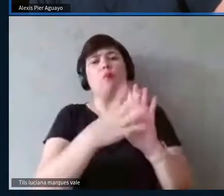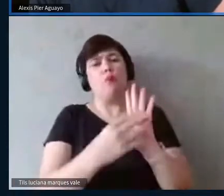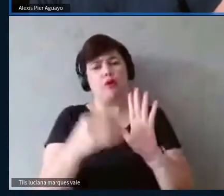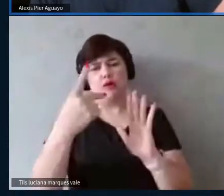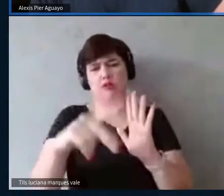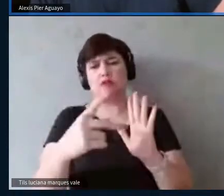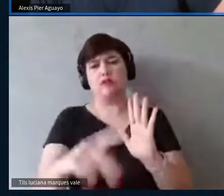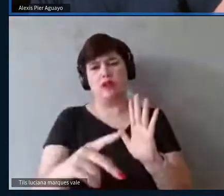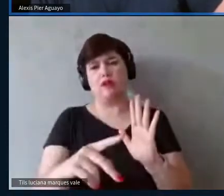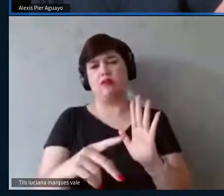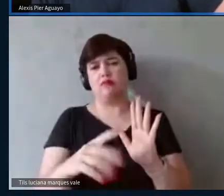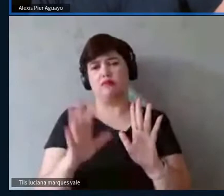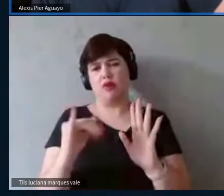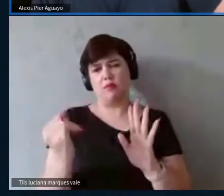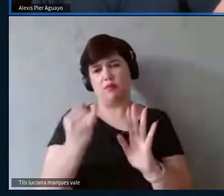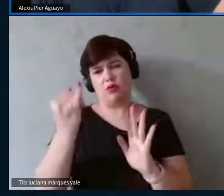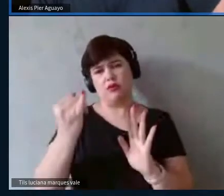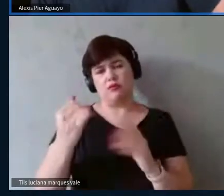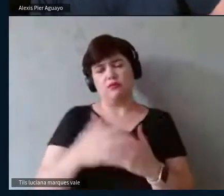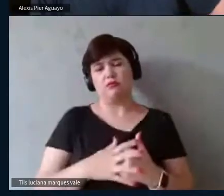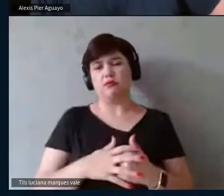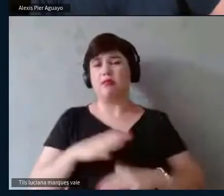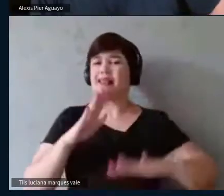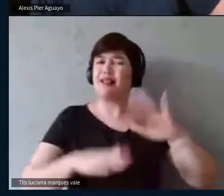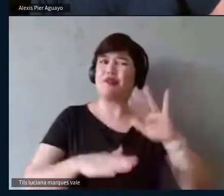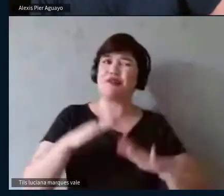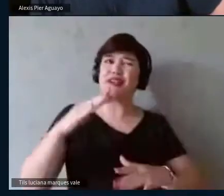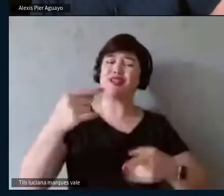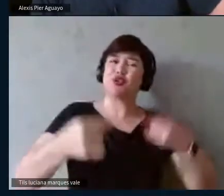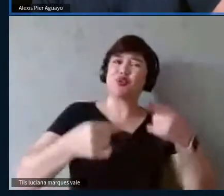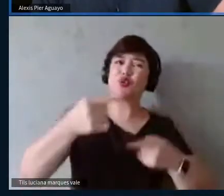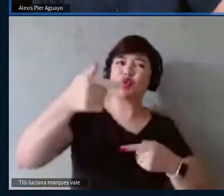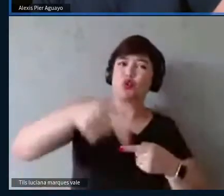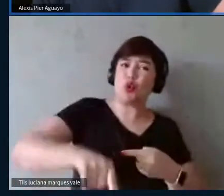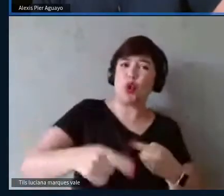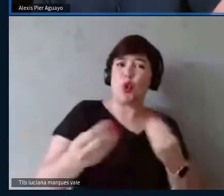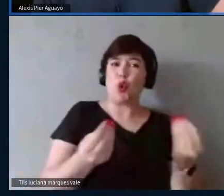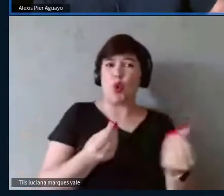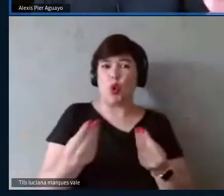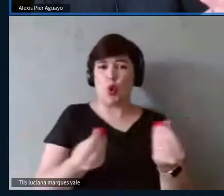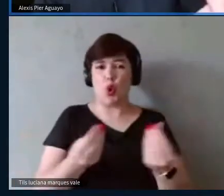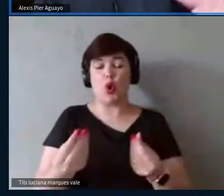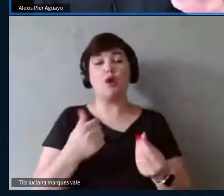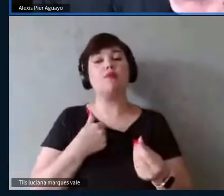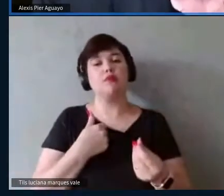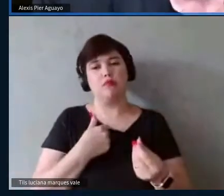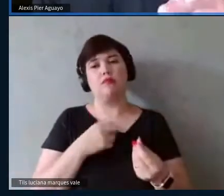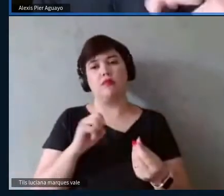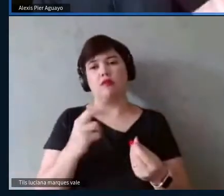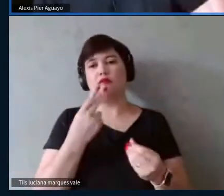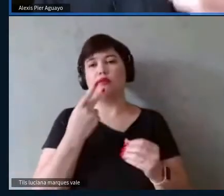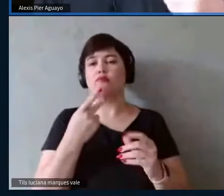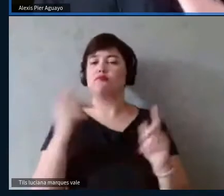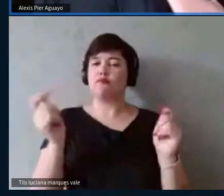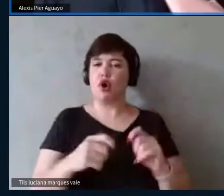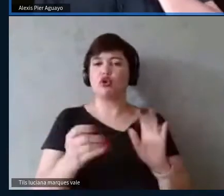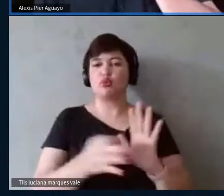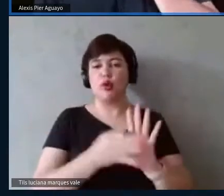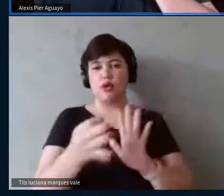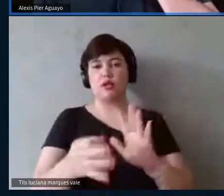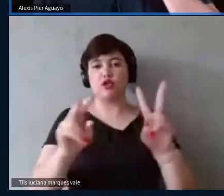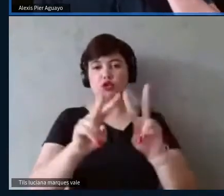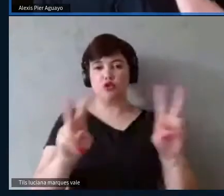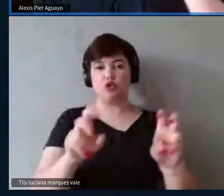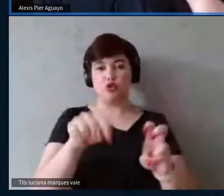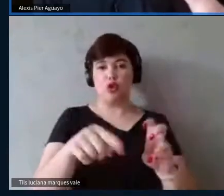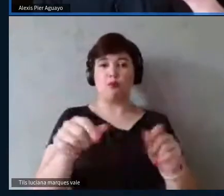Mas é necessário. Não, mas é necessário. Mas talvez rediscutir, né, isso. Eu vou fazer uma crítica em cima dessa afirmação e